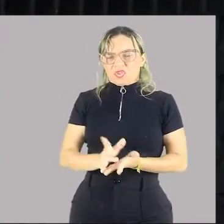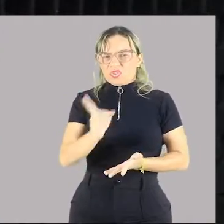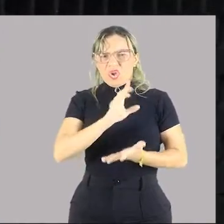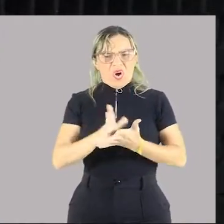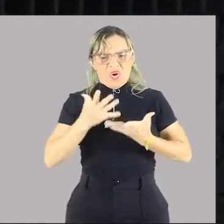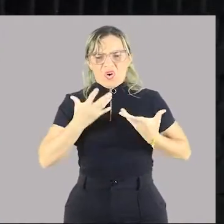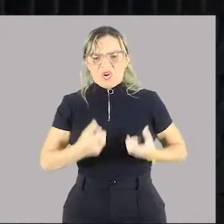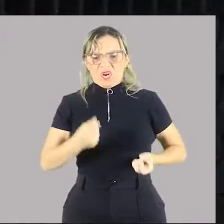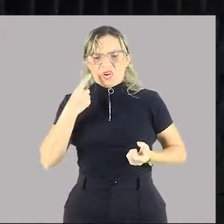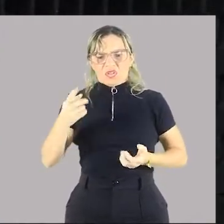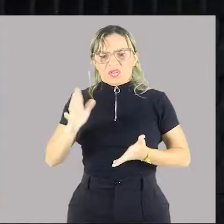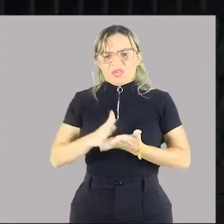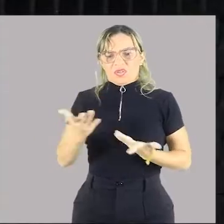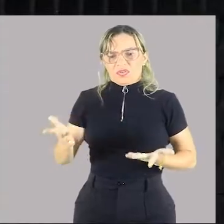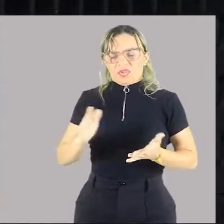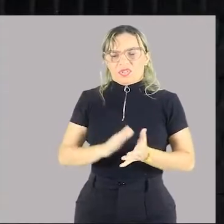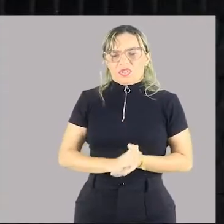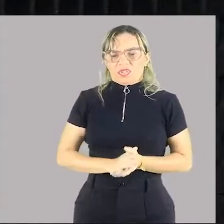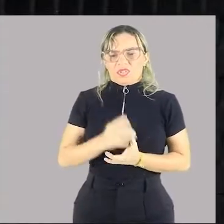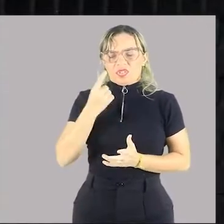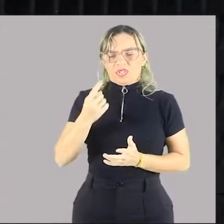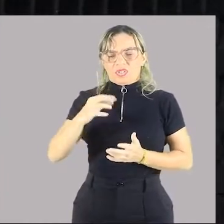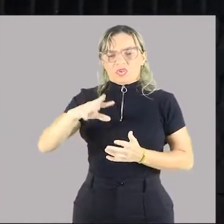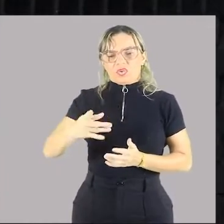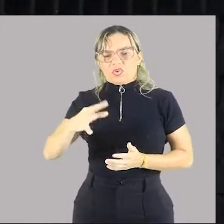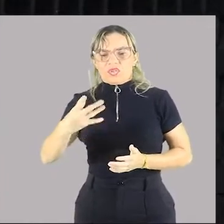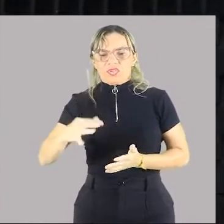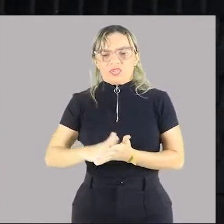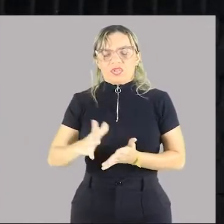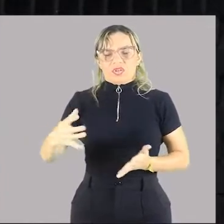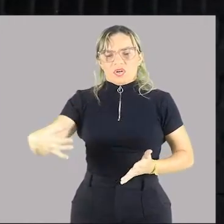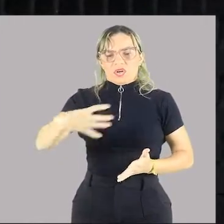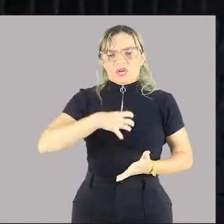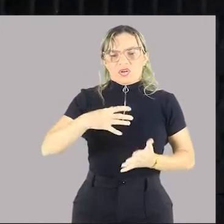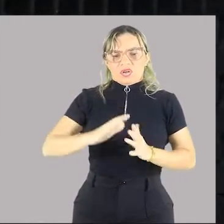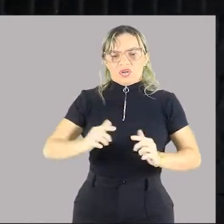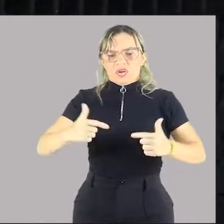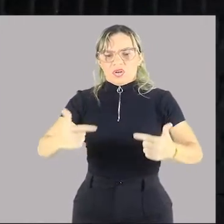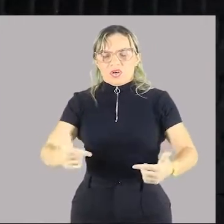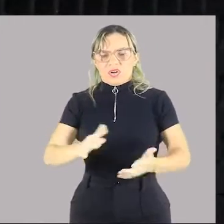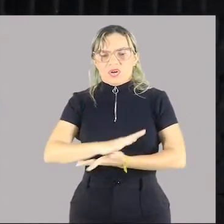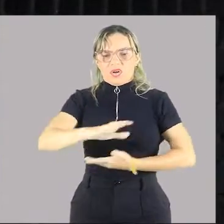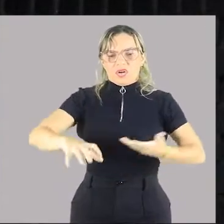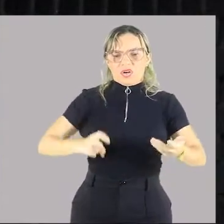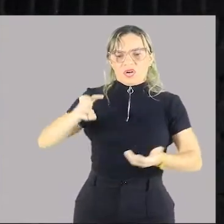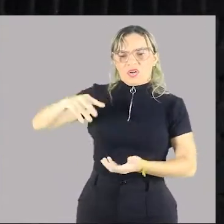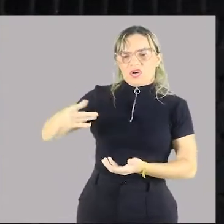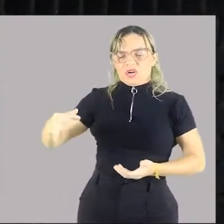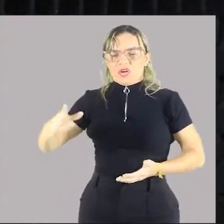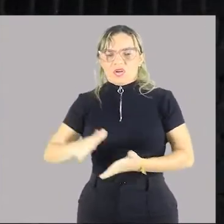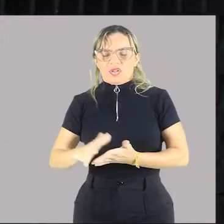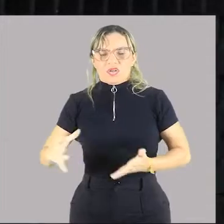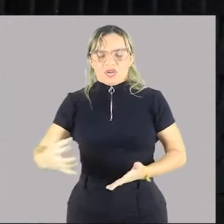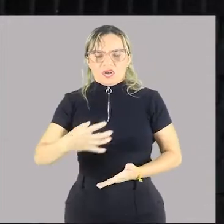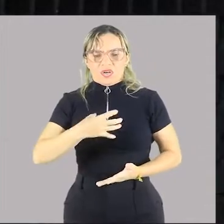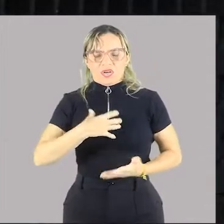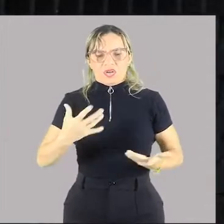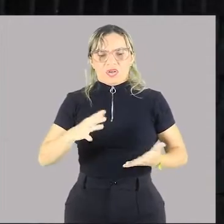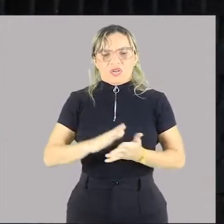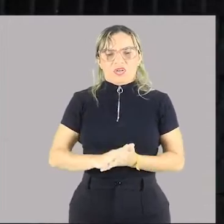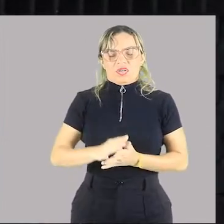da Conjuração Baiana, lá no século XVIII, lutando. Olha a revolta de Malês, em Salvador, na Bahia, do século